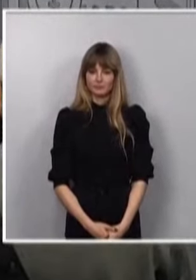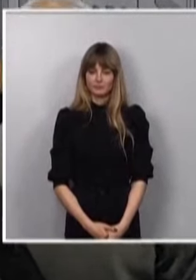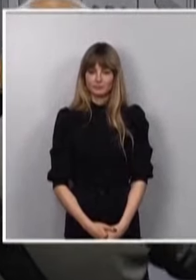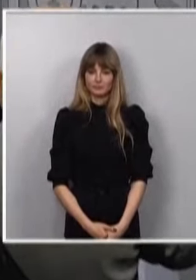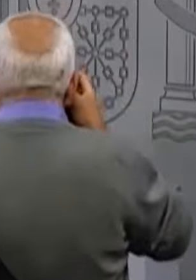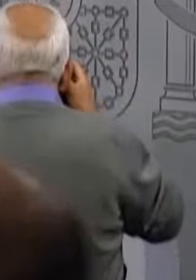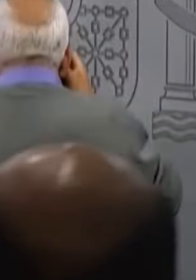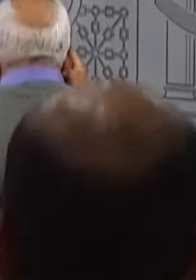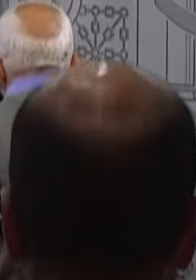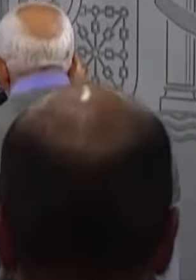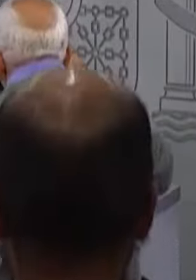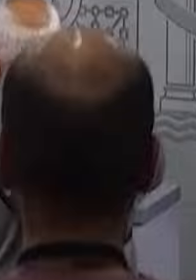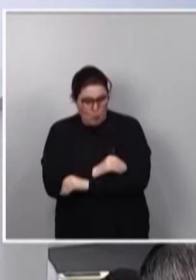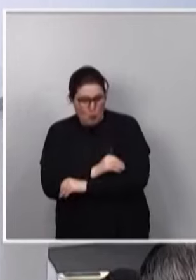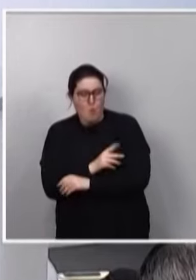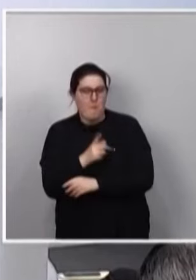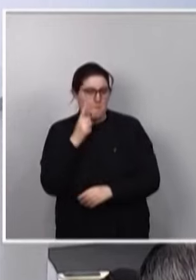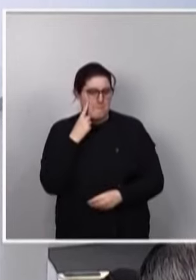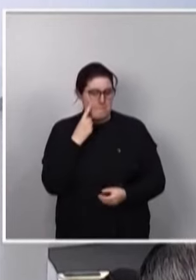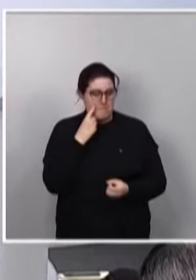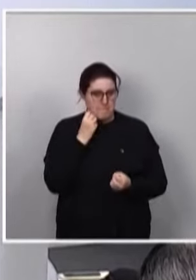disparate e arrogante.